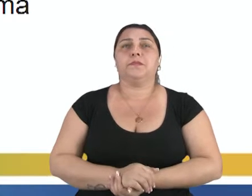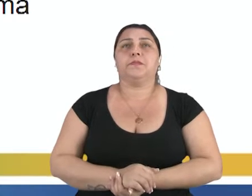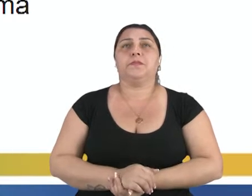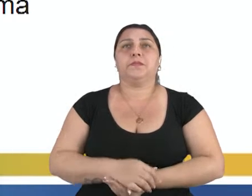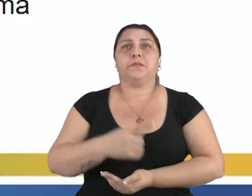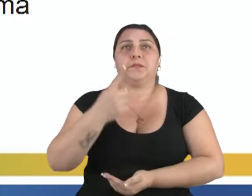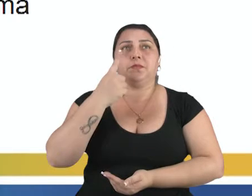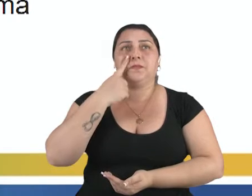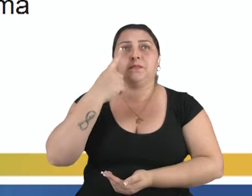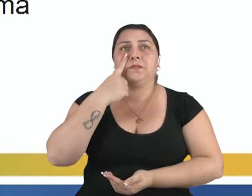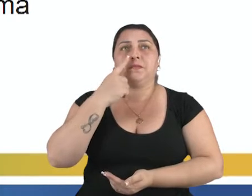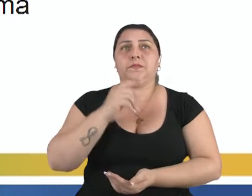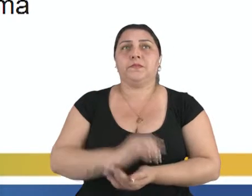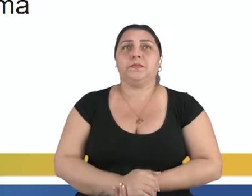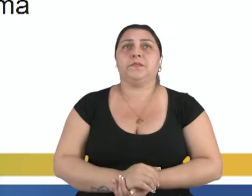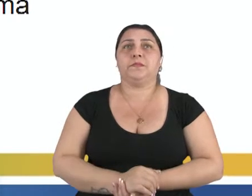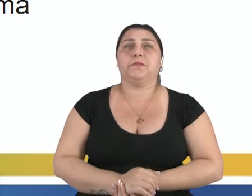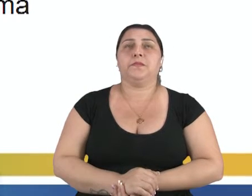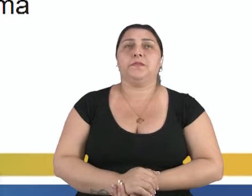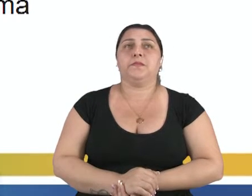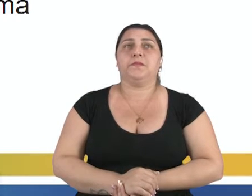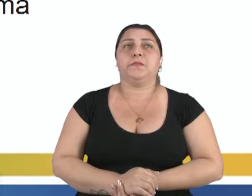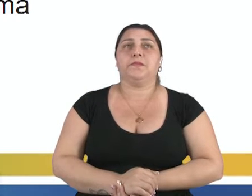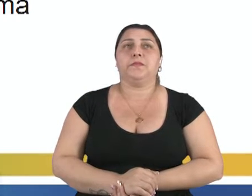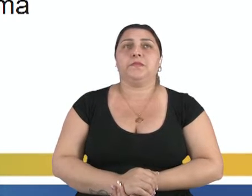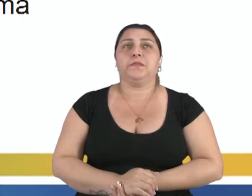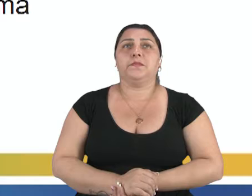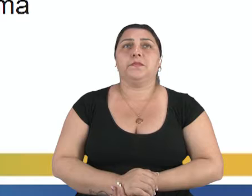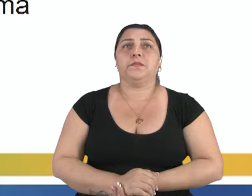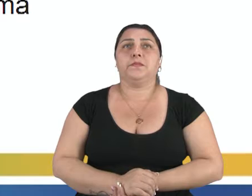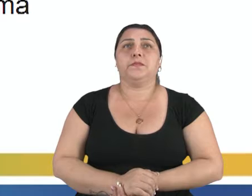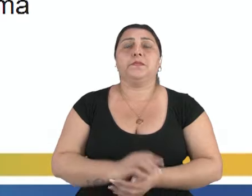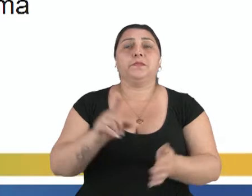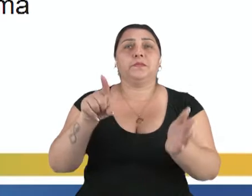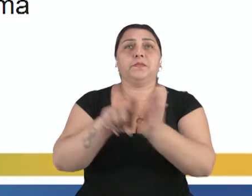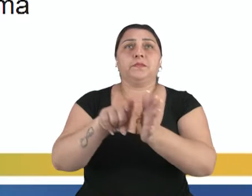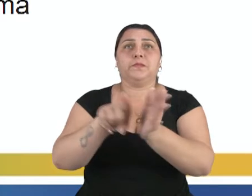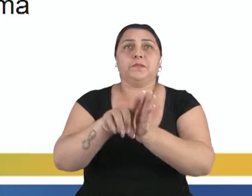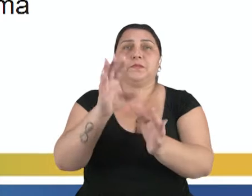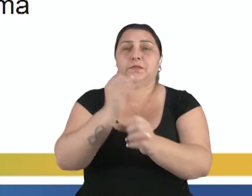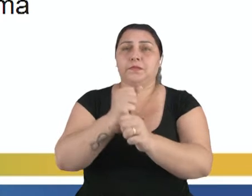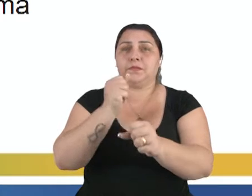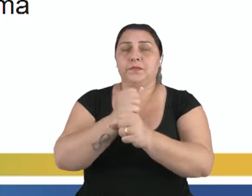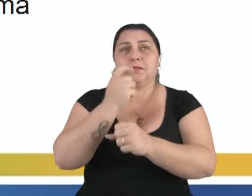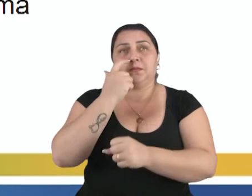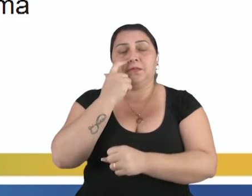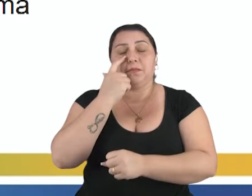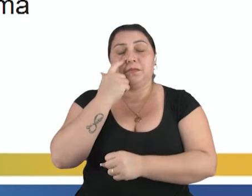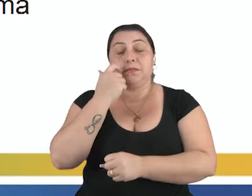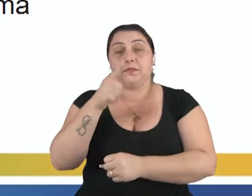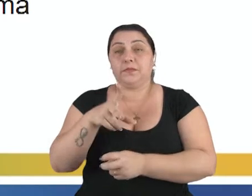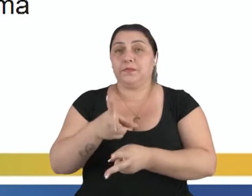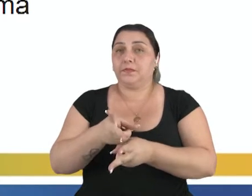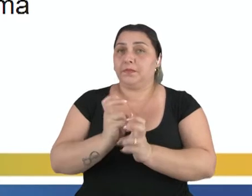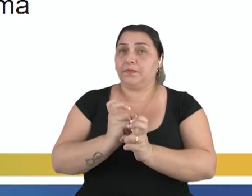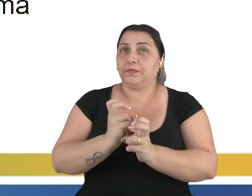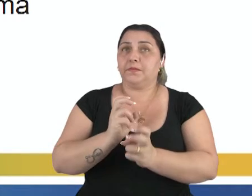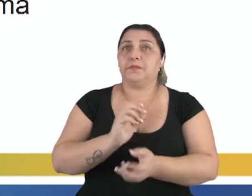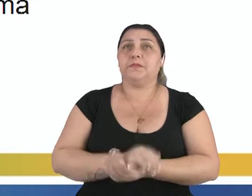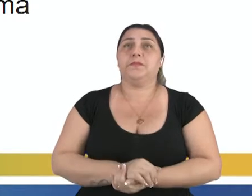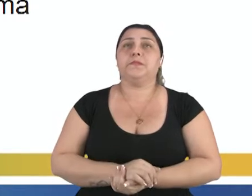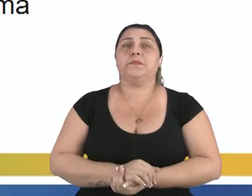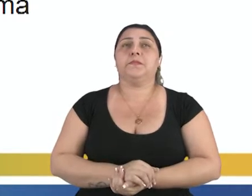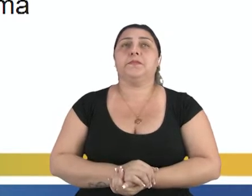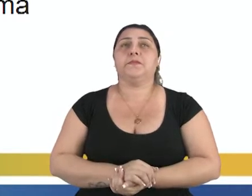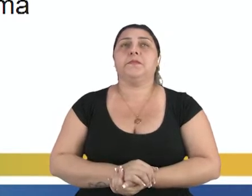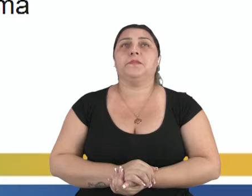uma situação, problema, onde vocês perceberão, por definição, a função afim.